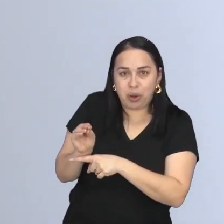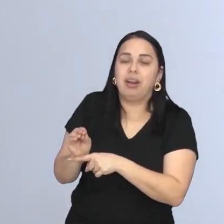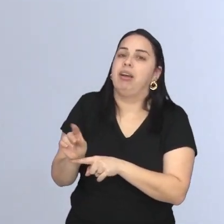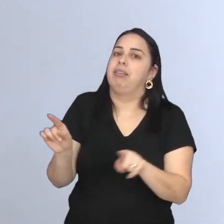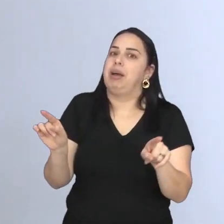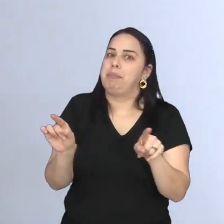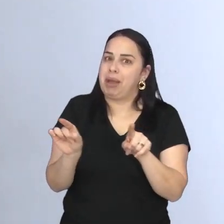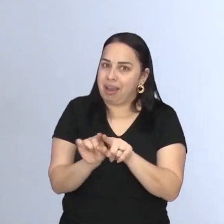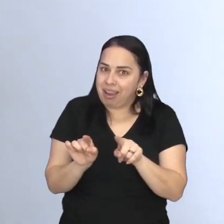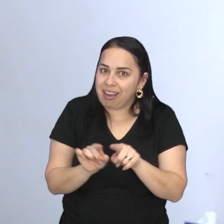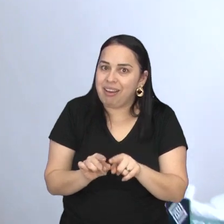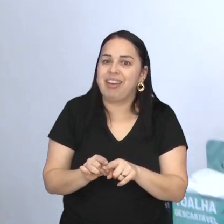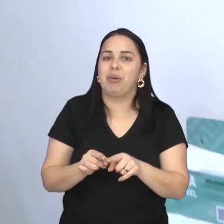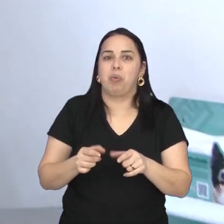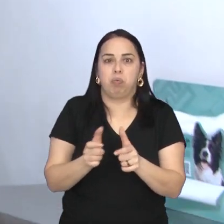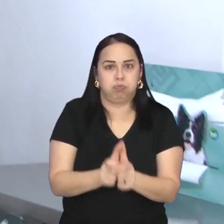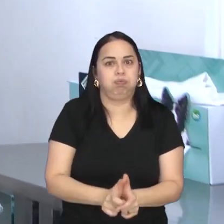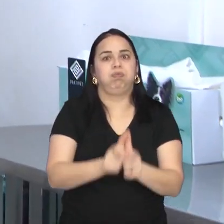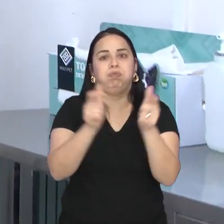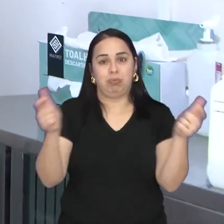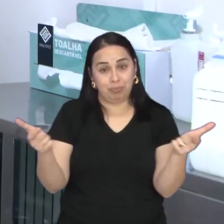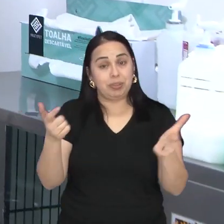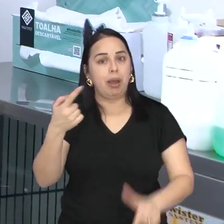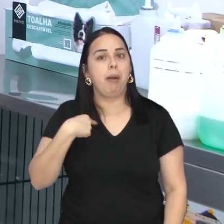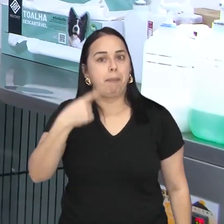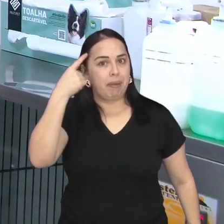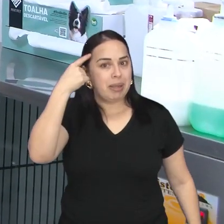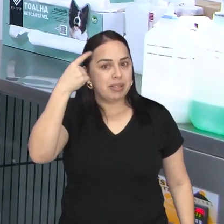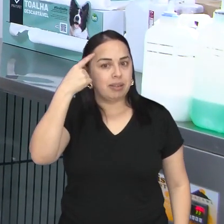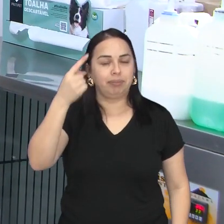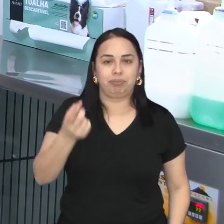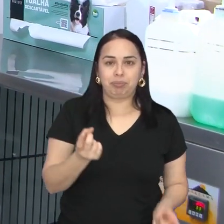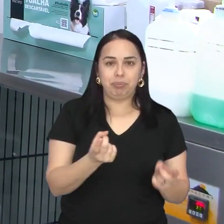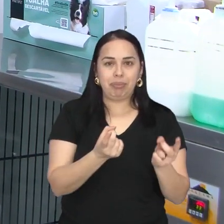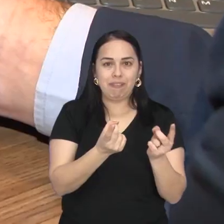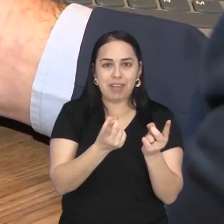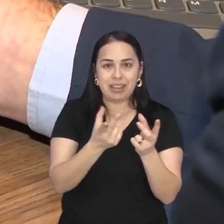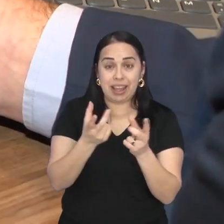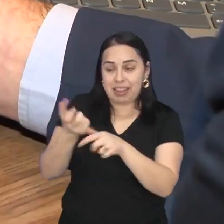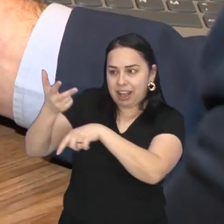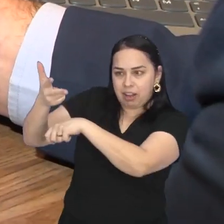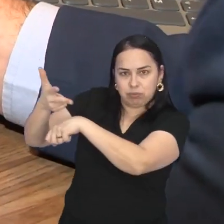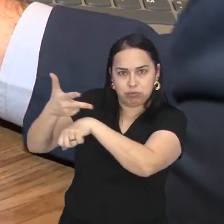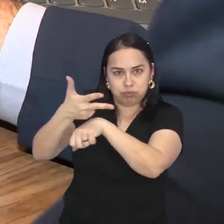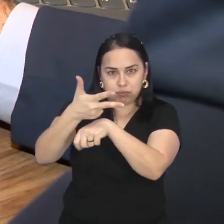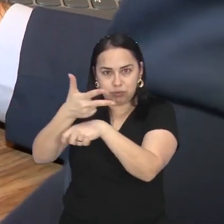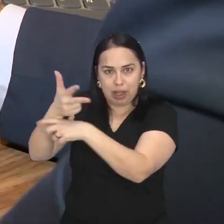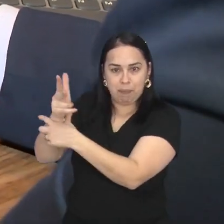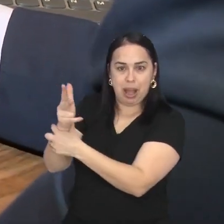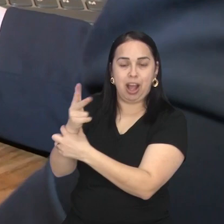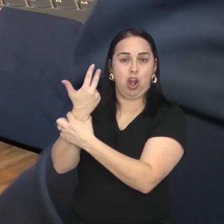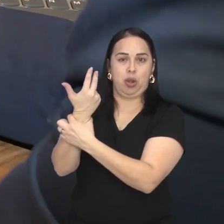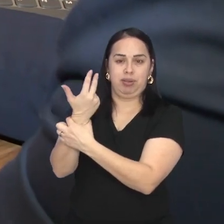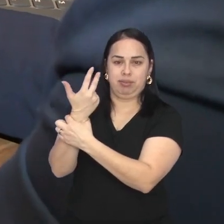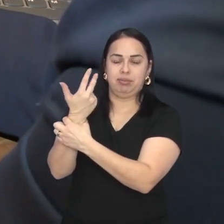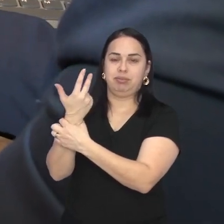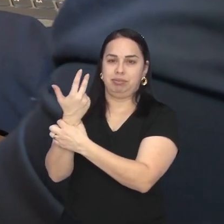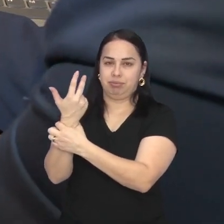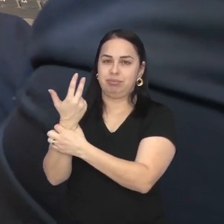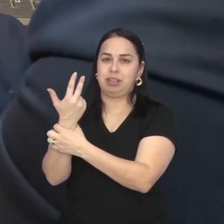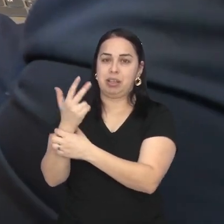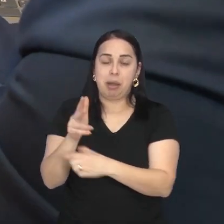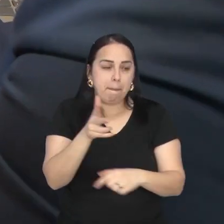e segurança dos bichinhos também tem ganhado força no mercado para se ter uma ideia a venda de câmeras de segurança para